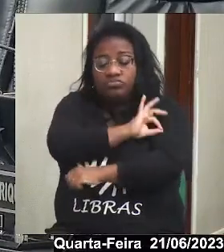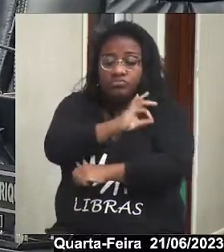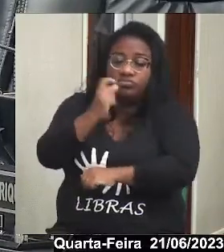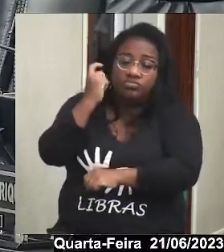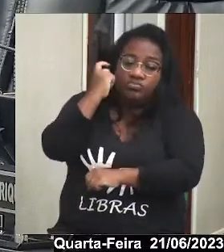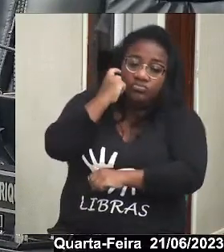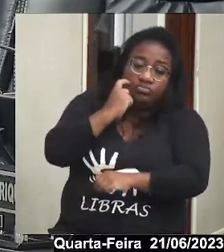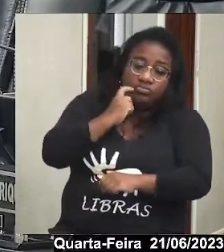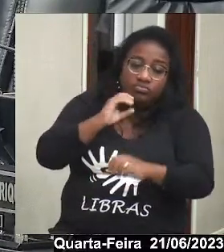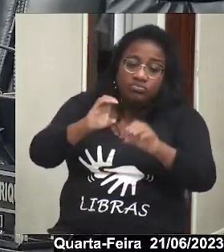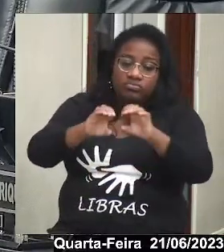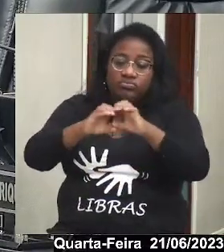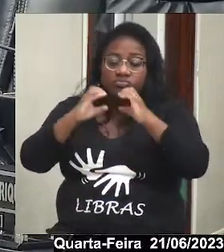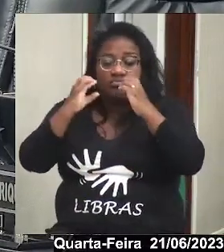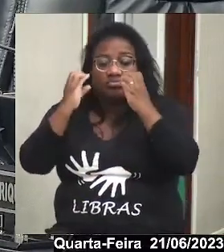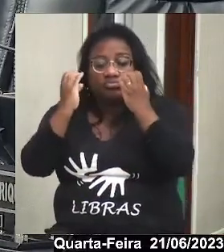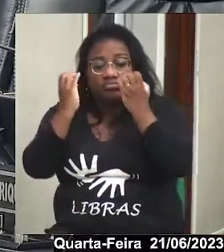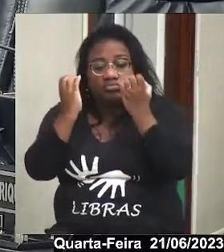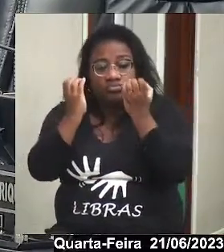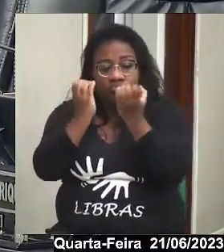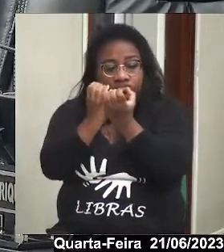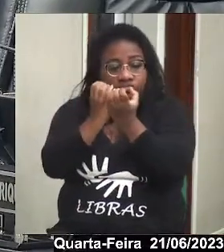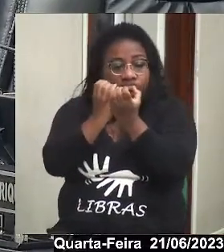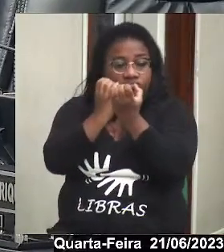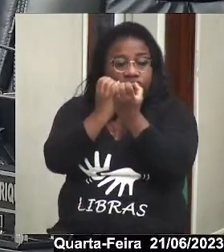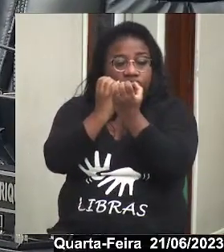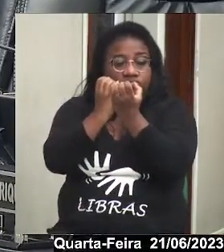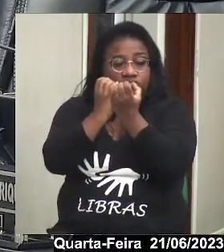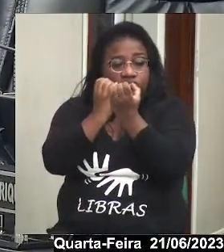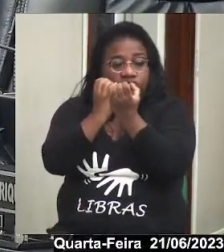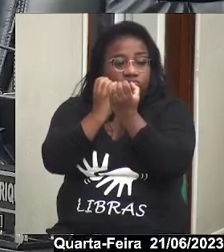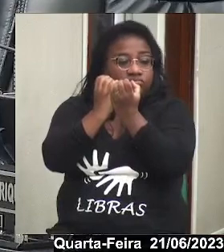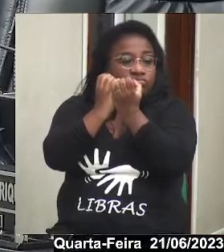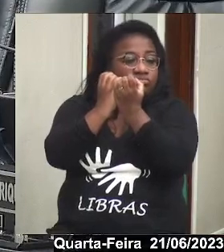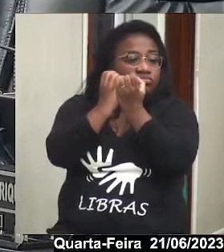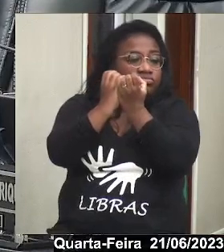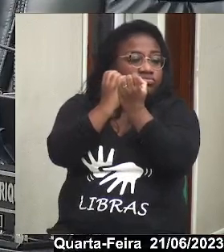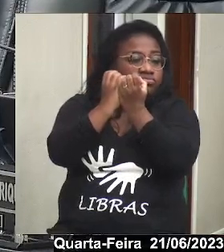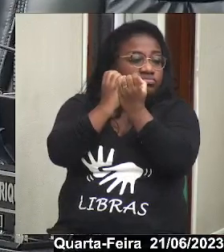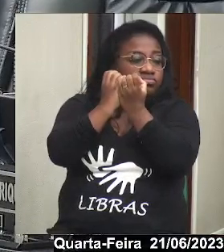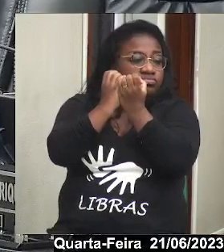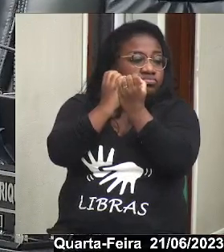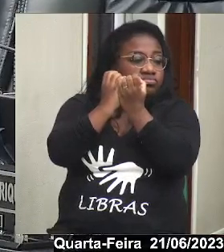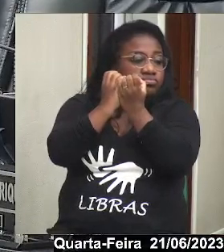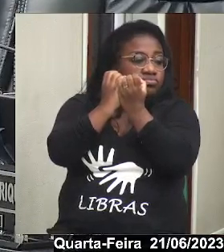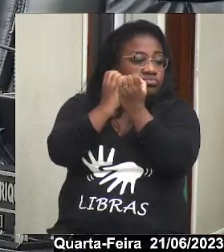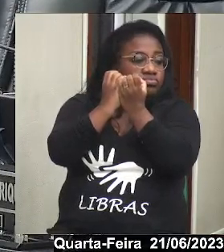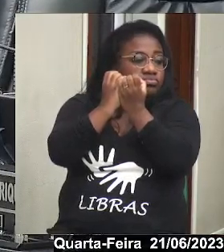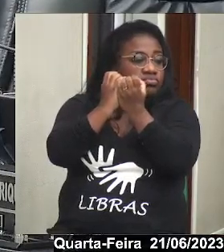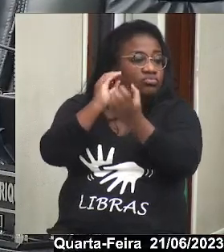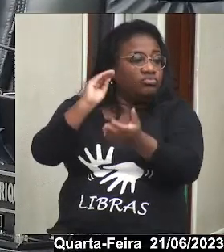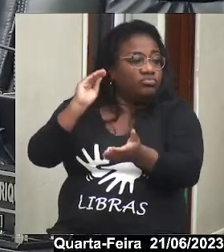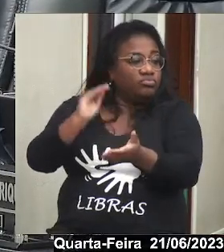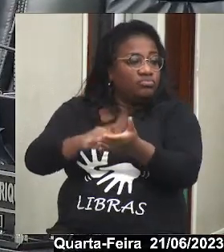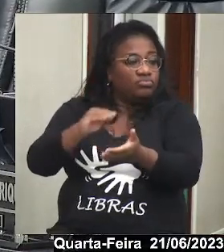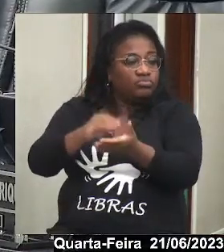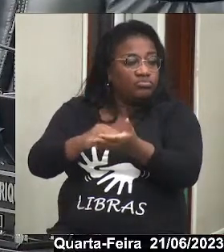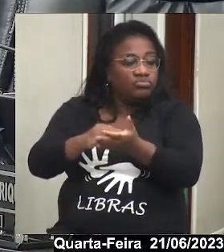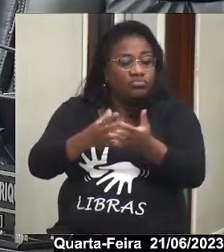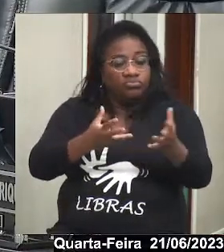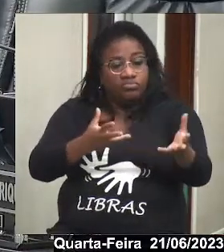e a comissão de expositores de vocês que lá estiveram. Não foi por falta de convite, eu